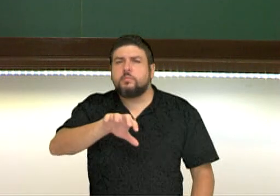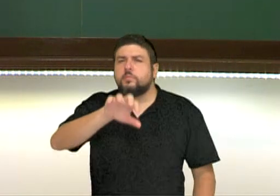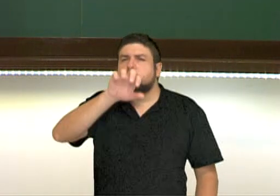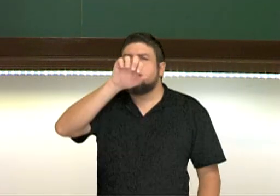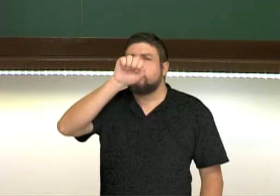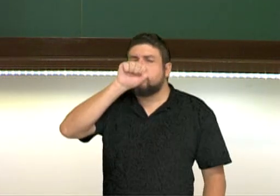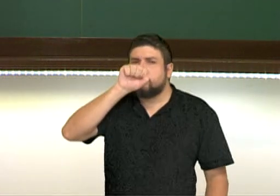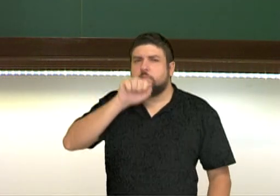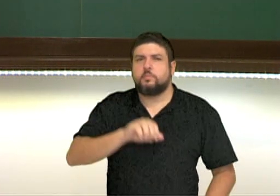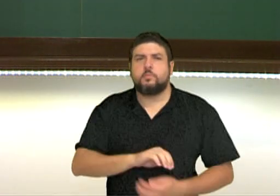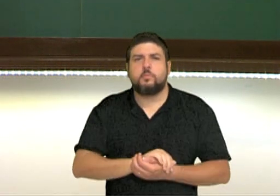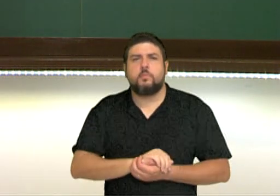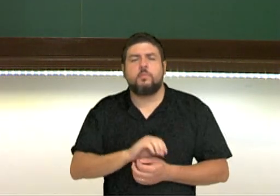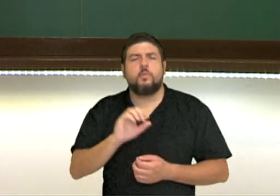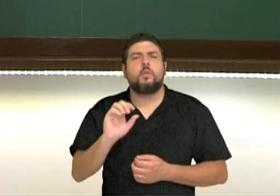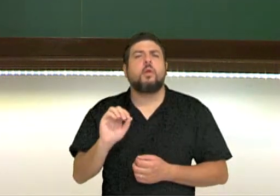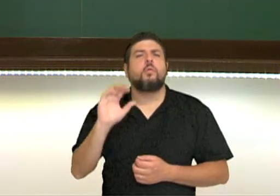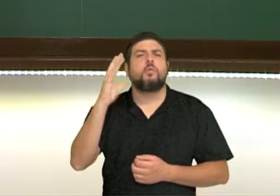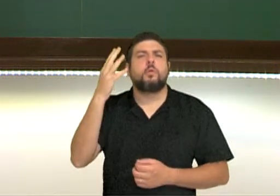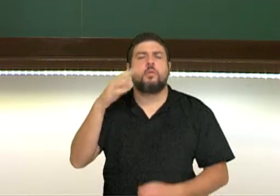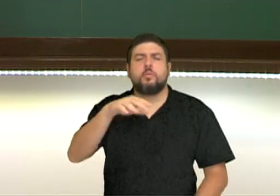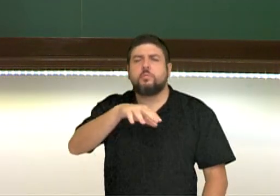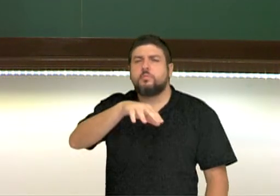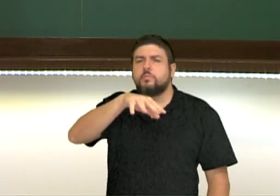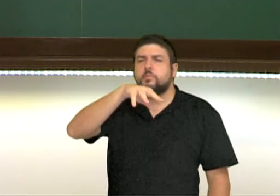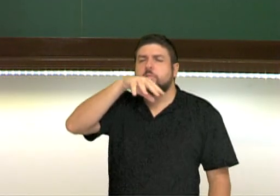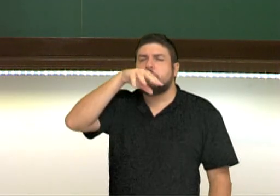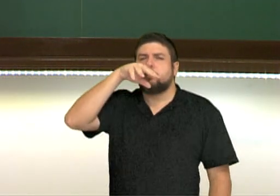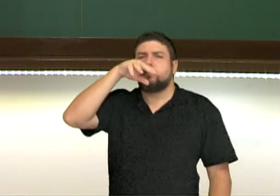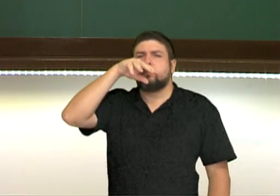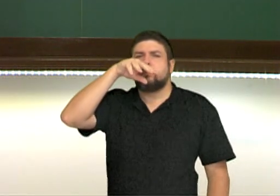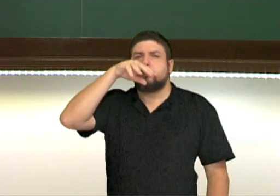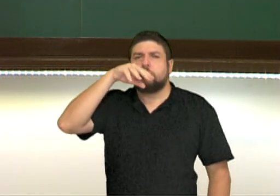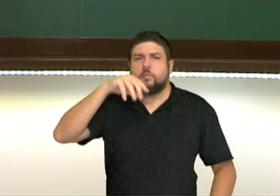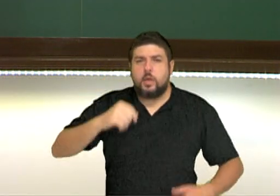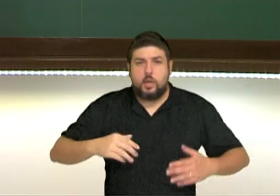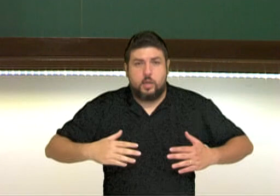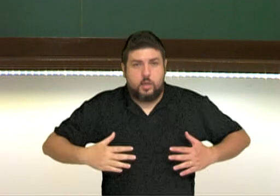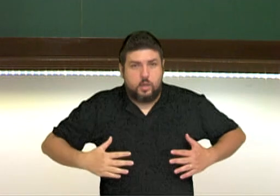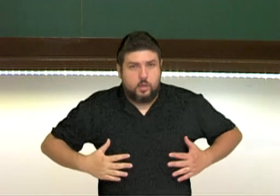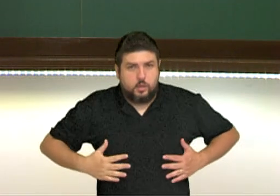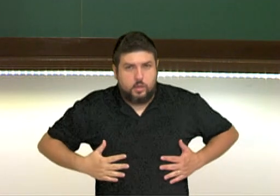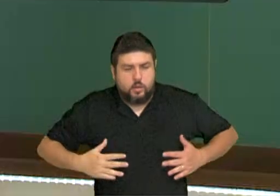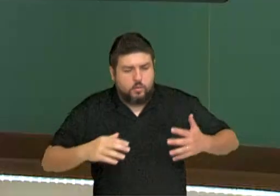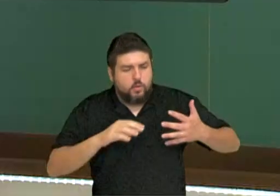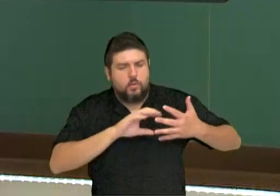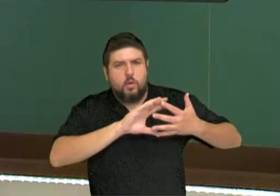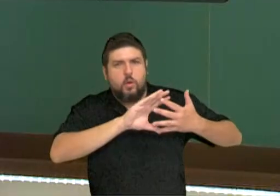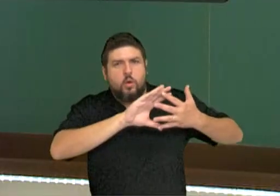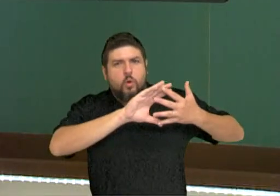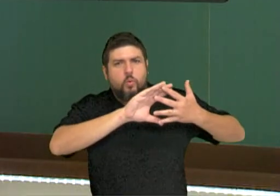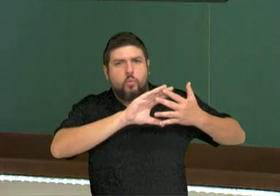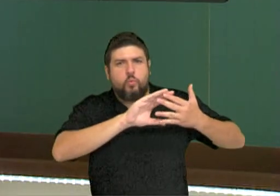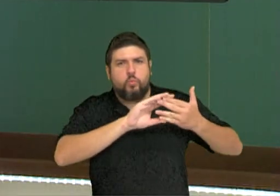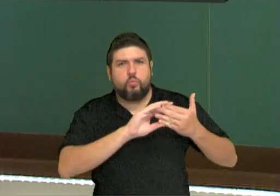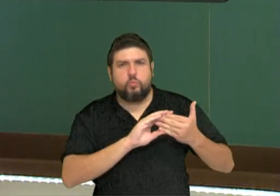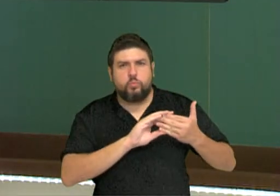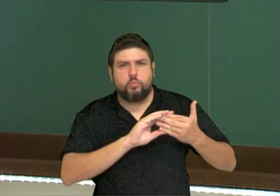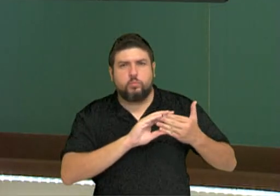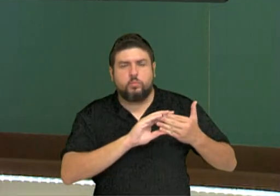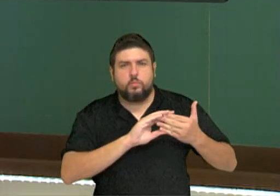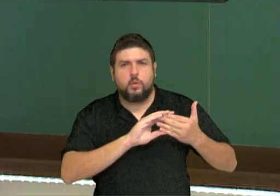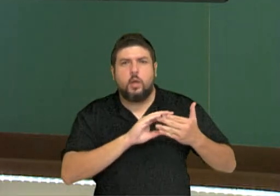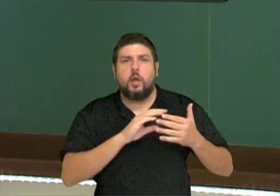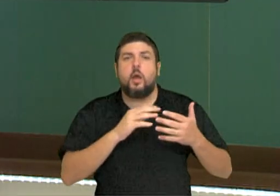que acontece nesse momento? Os nossos músculos intercostais se contraem, por isso que as